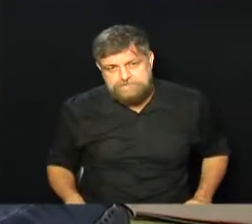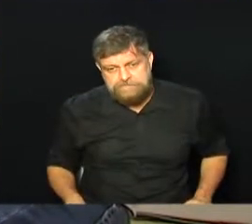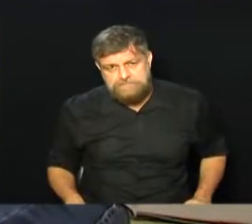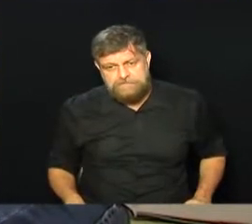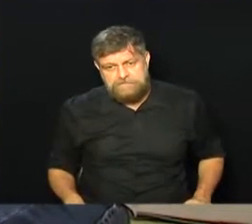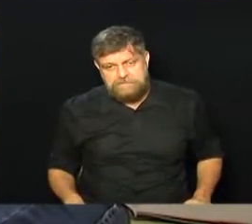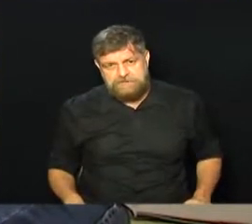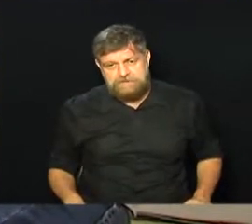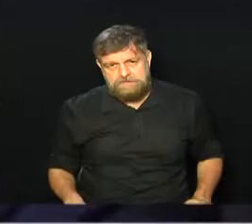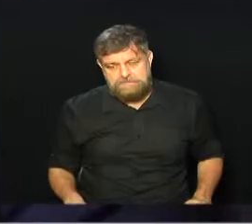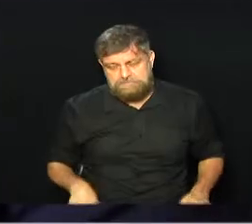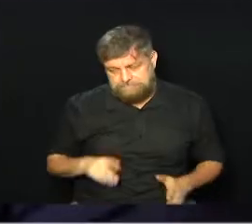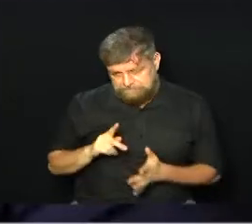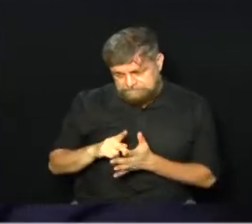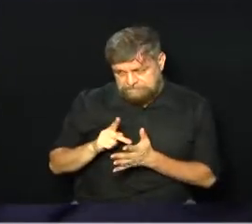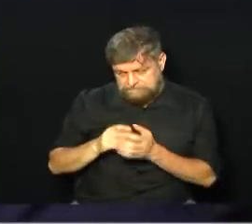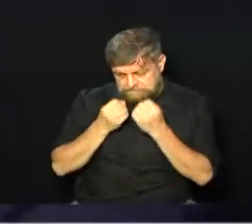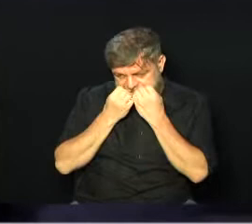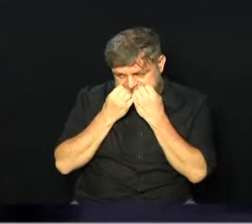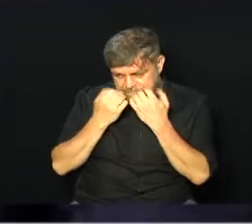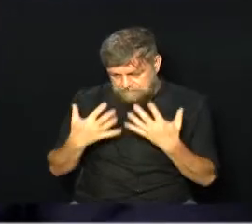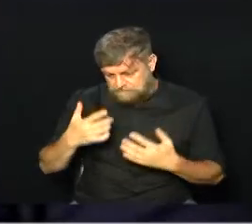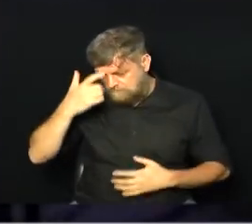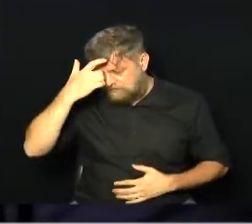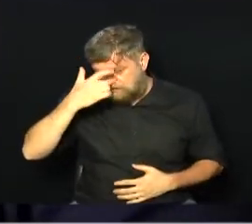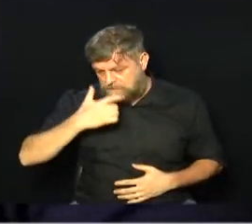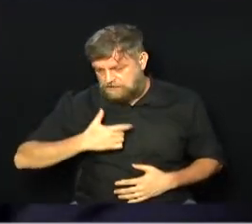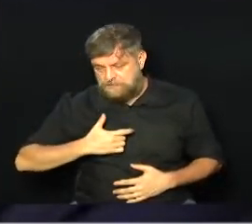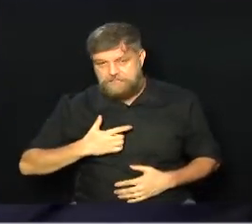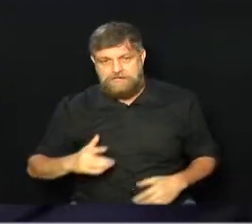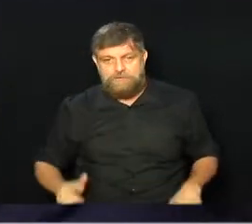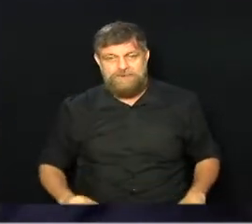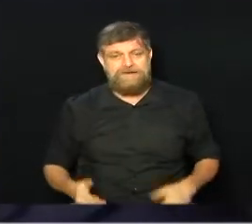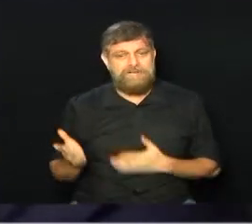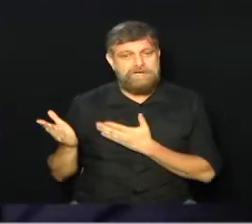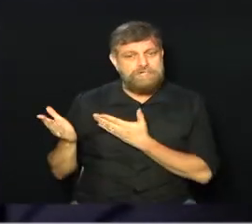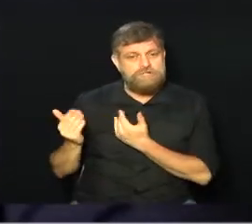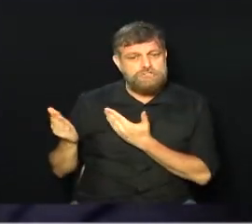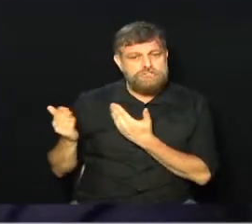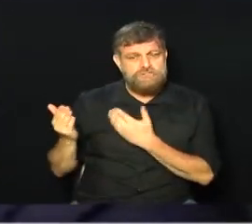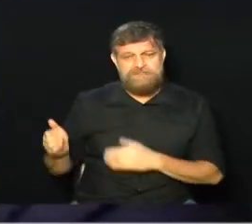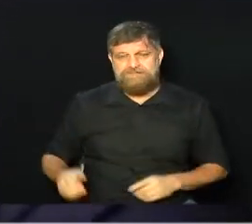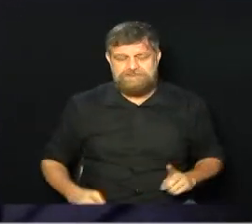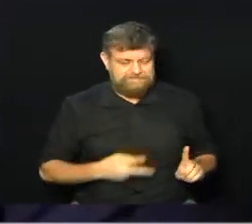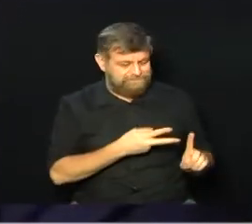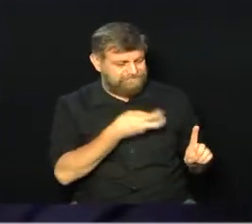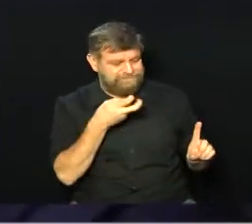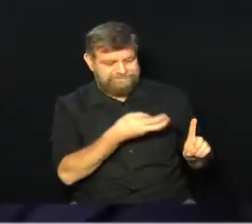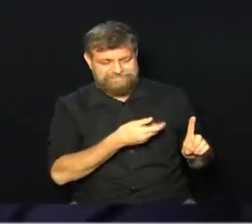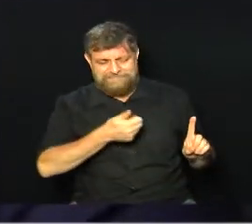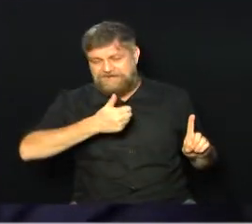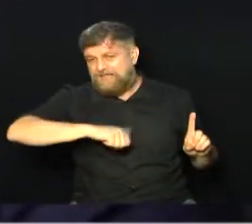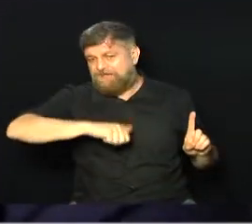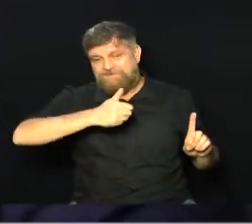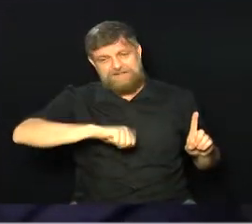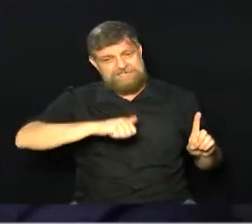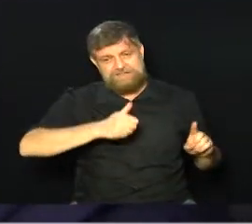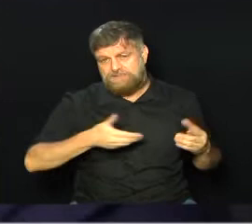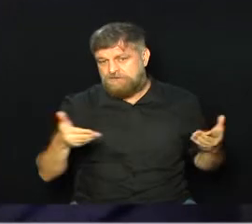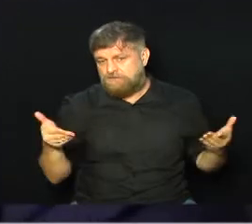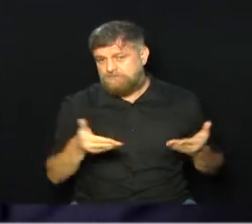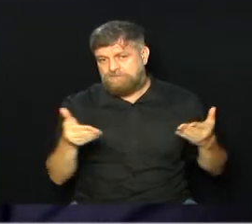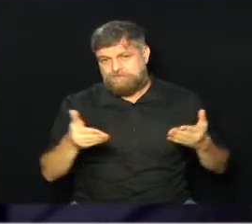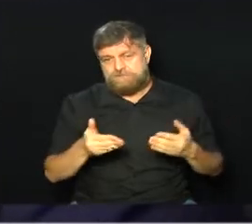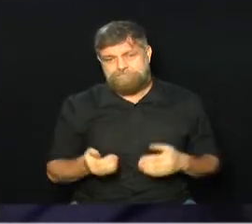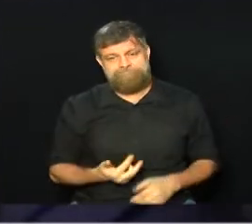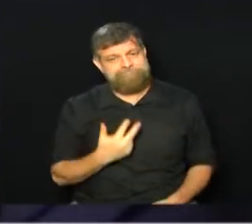Para ser bem sincero, como eu era um atleta bem novo, eu não conseguiria fazer essa avaliação hoje,